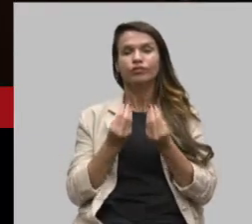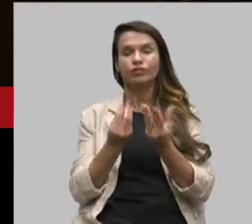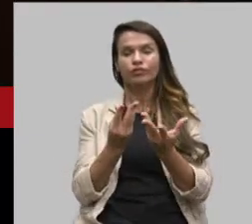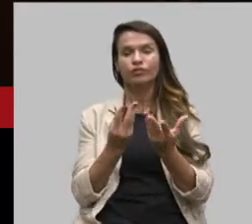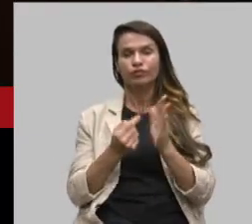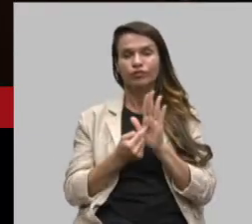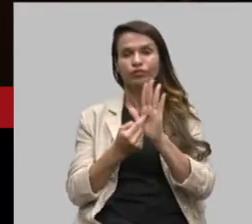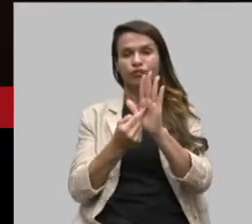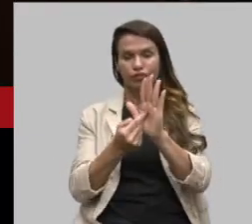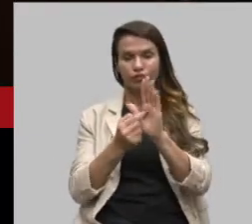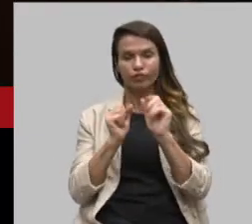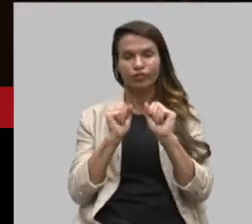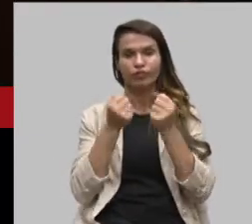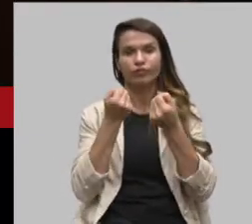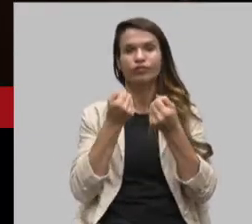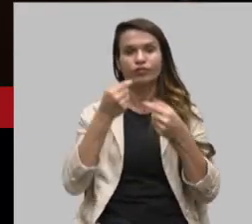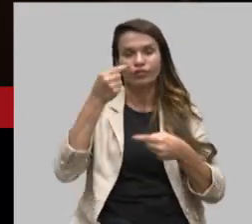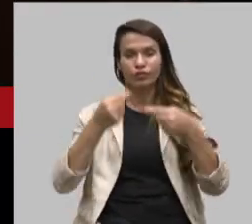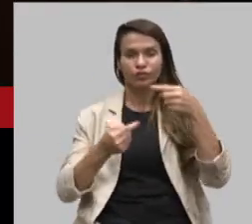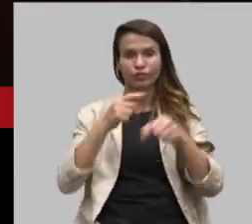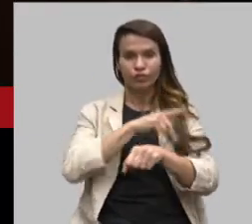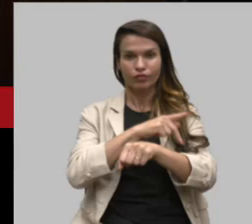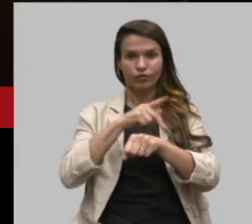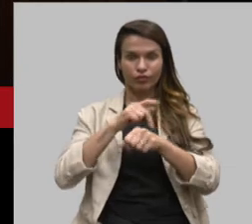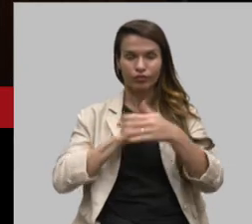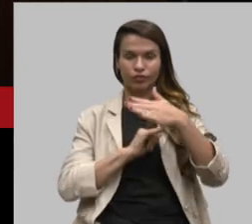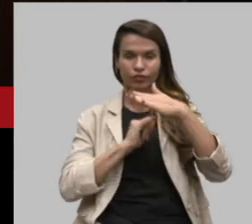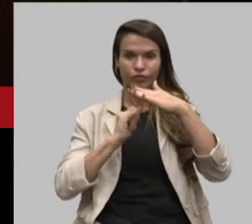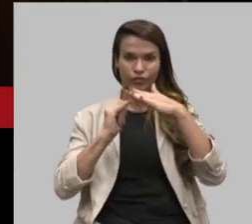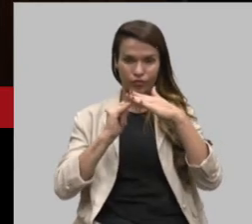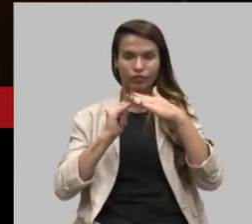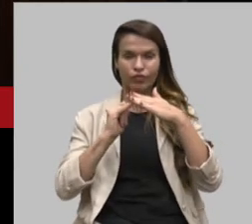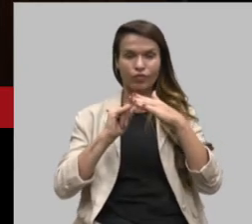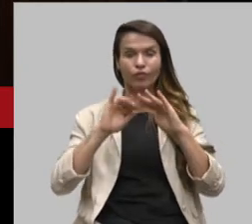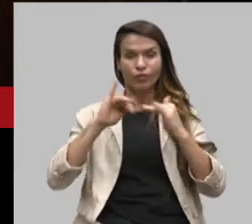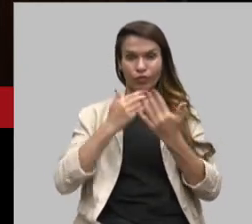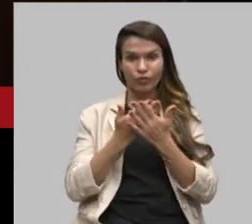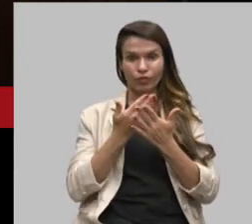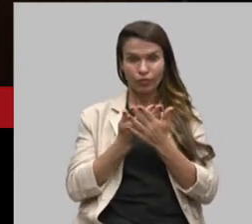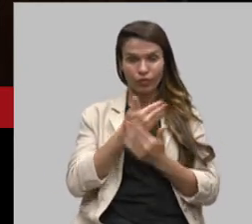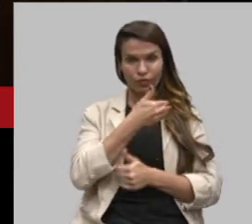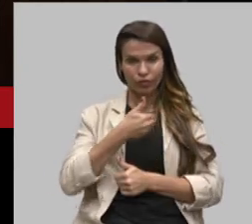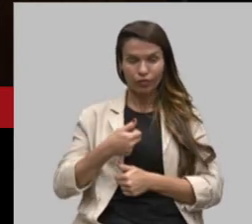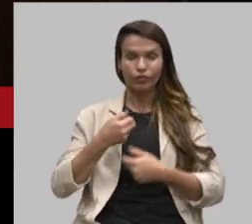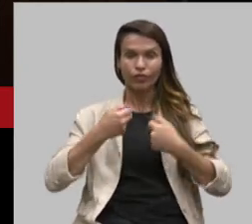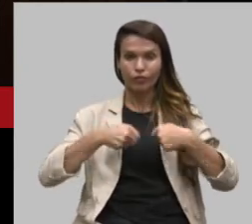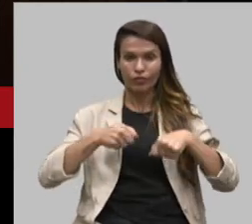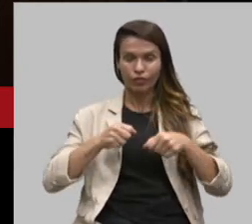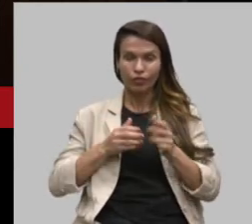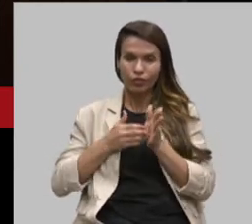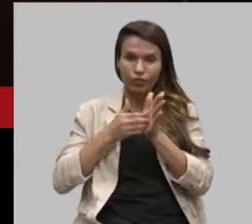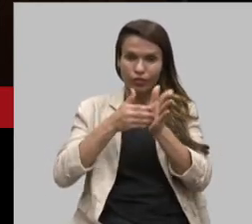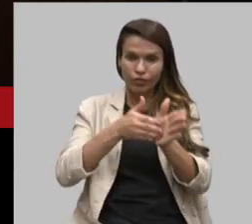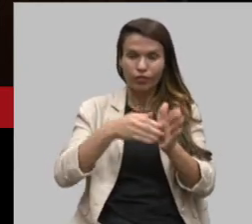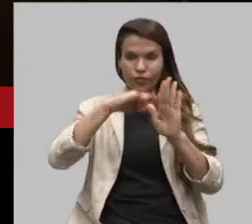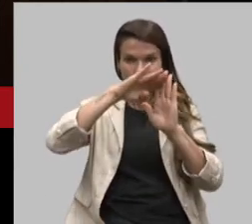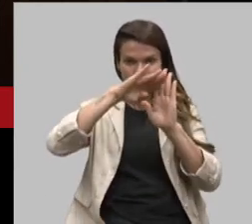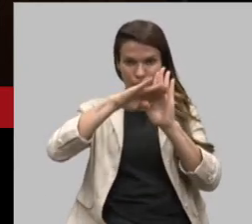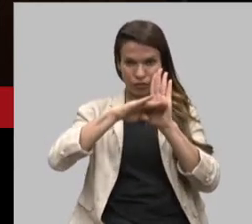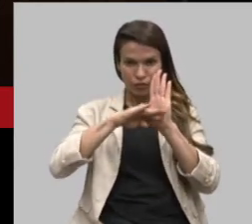político-pedagógico da instituição nos colégios públicos é necessário seguir as diretrizes das autoridades de